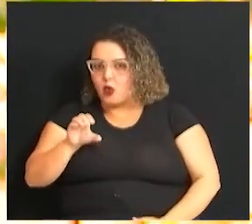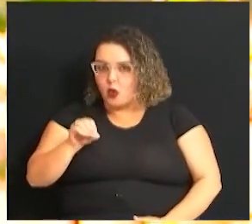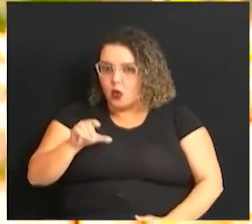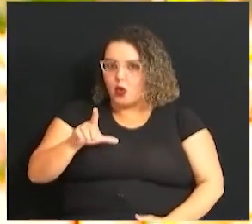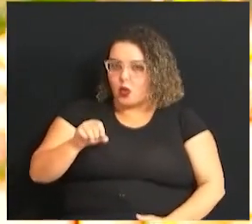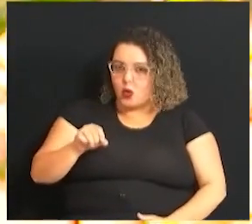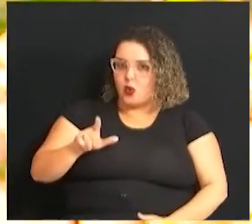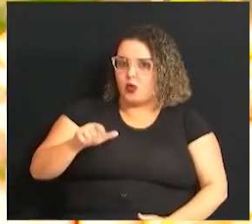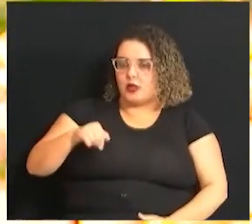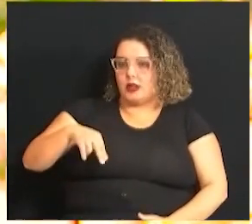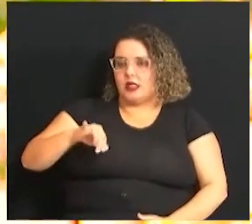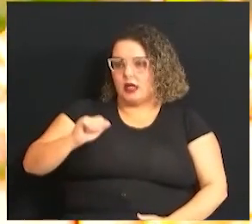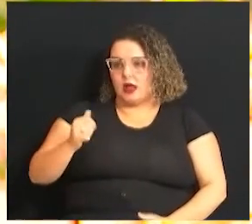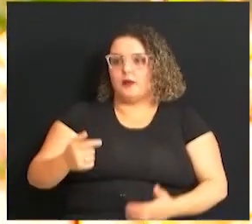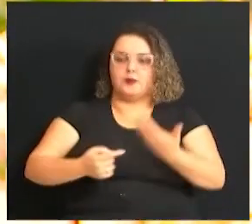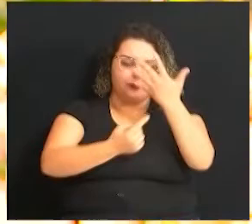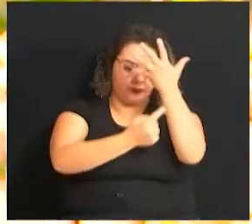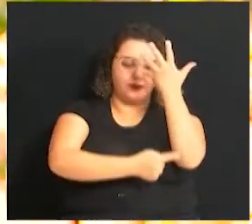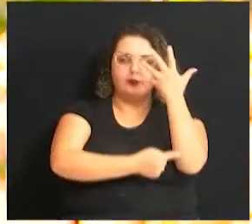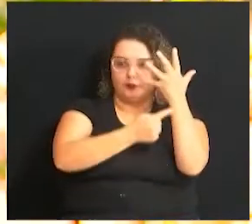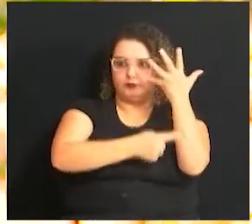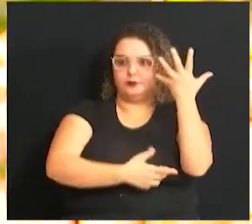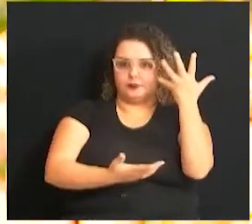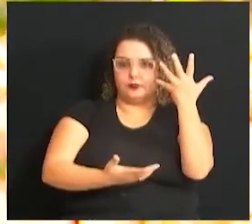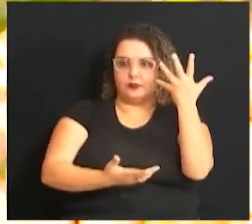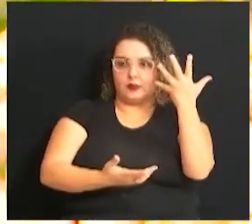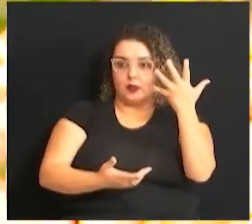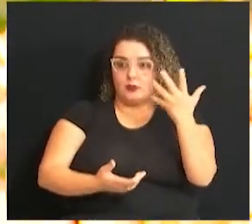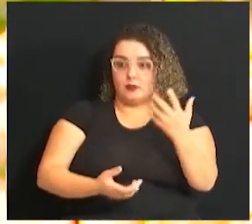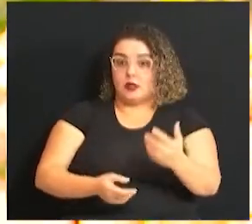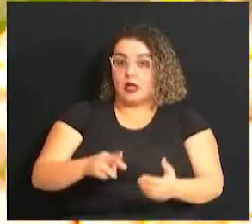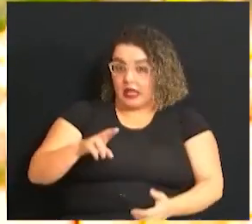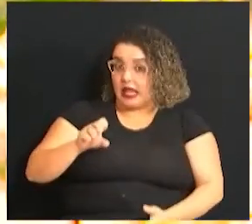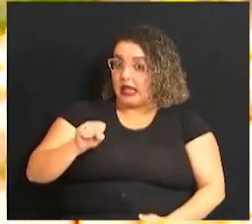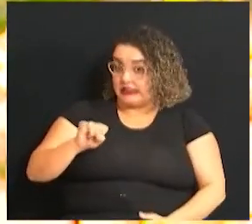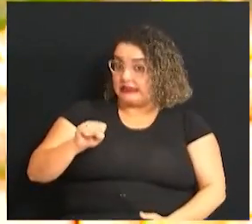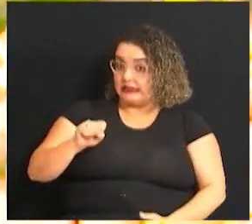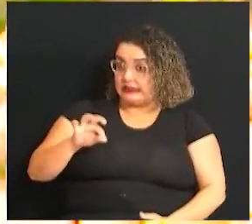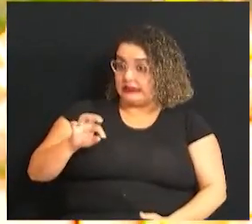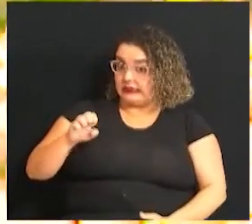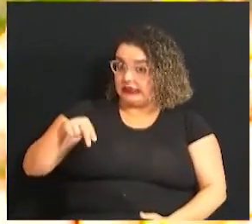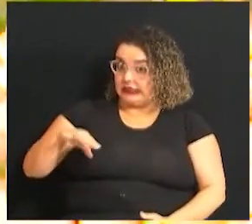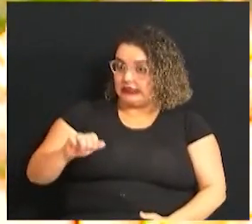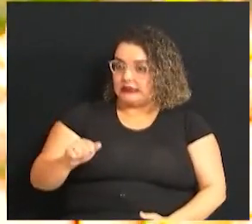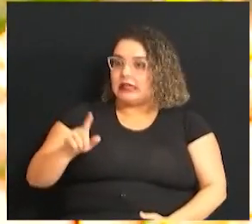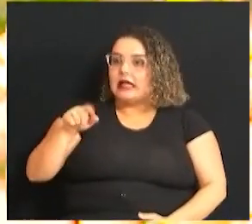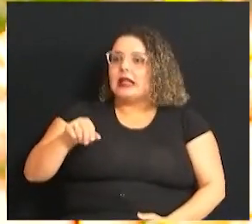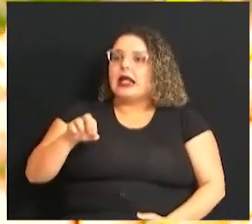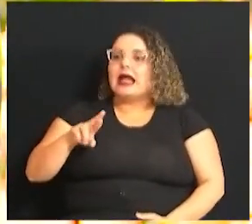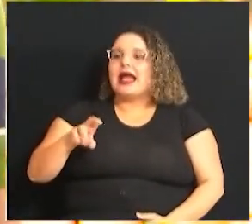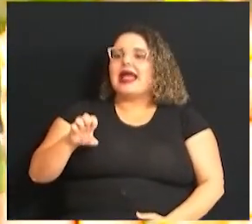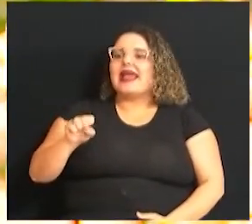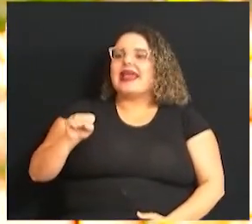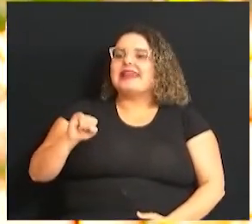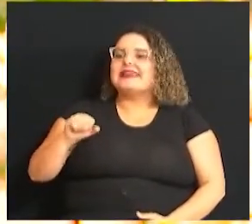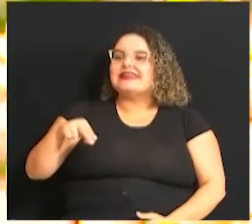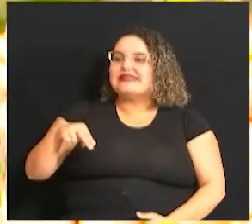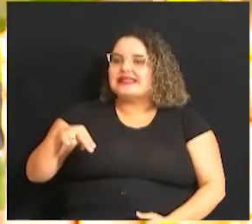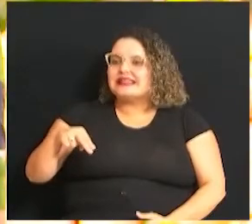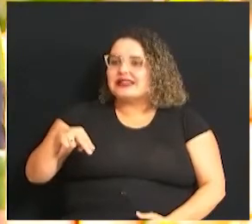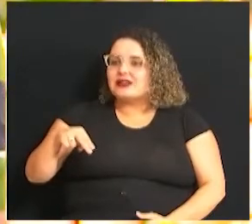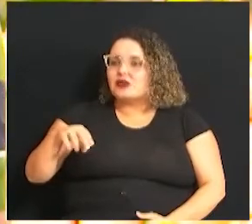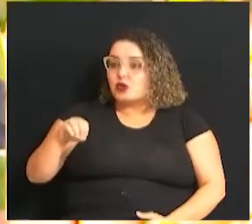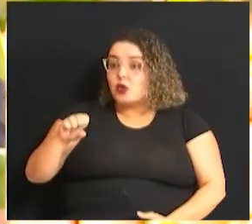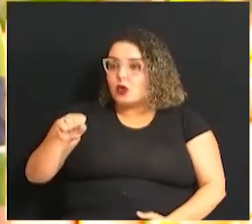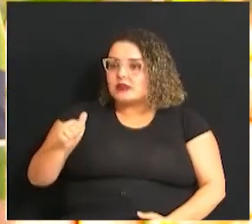e também a madeira dela tem muito interesse pela resistência, né? Como ela é resinosa, ela é